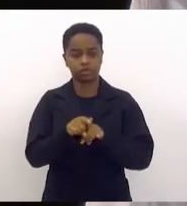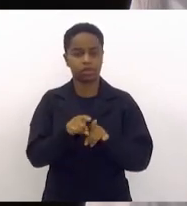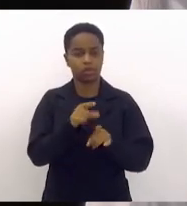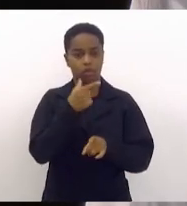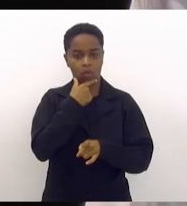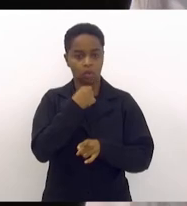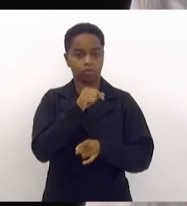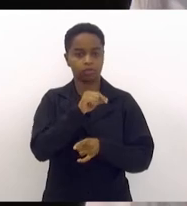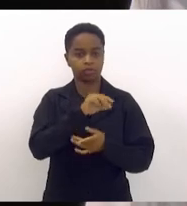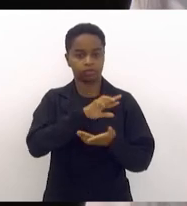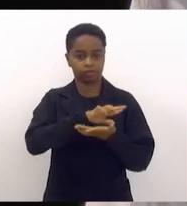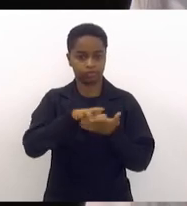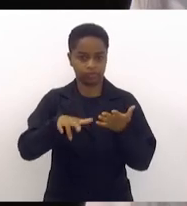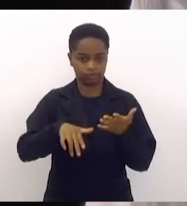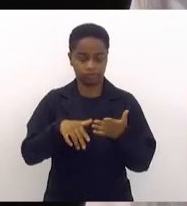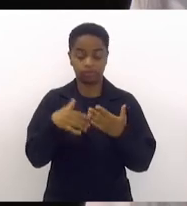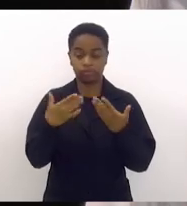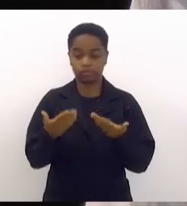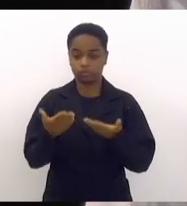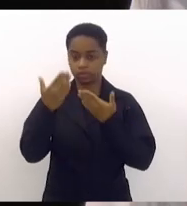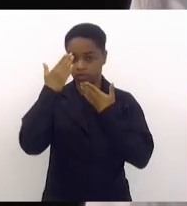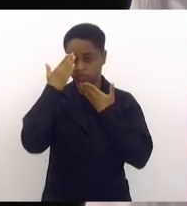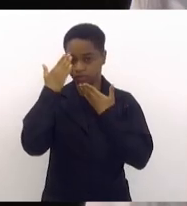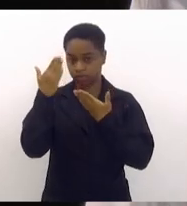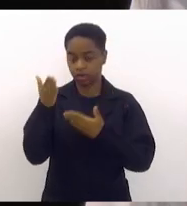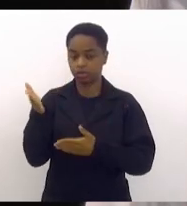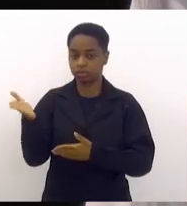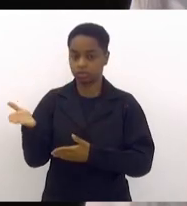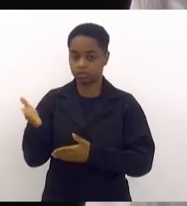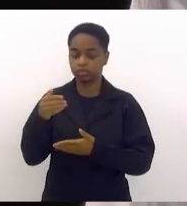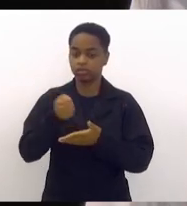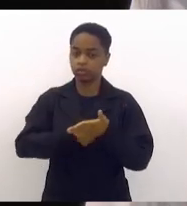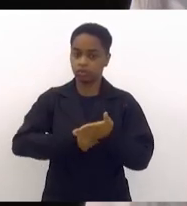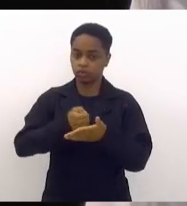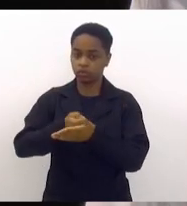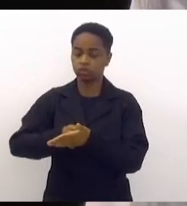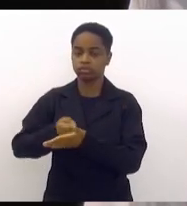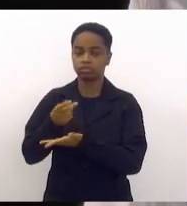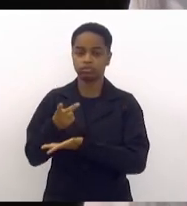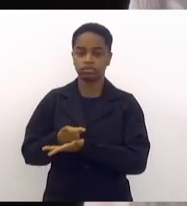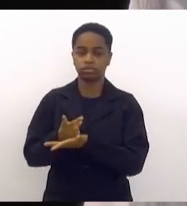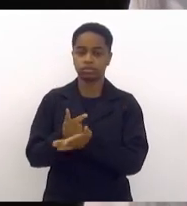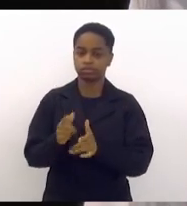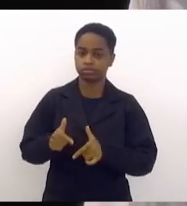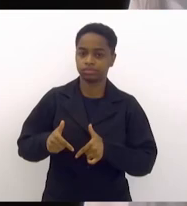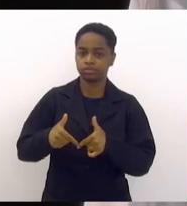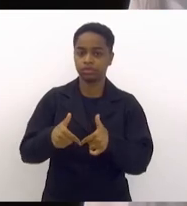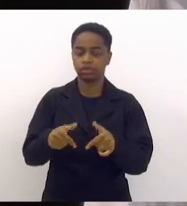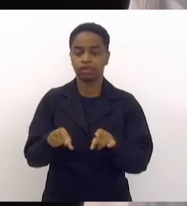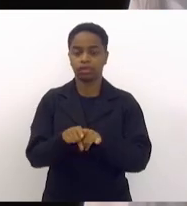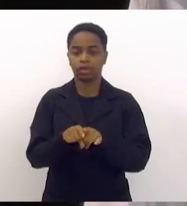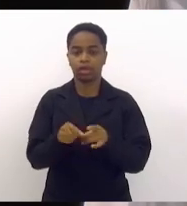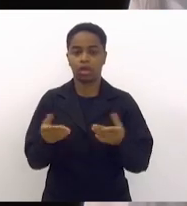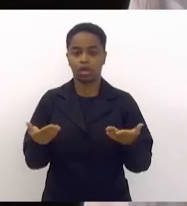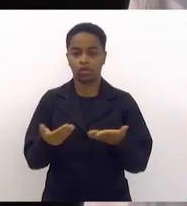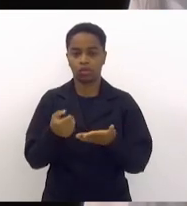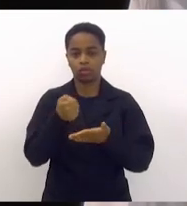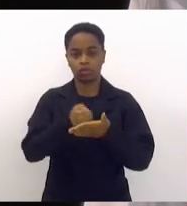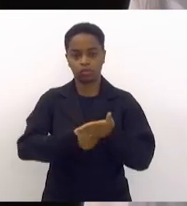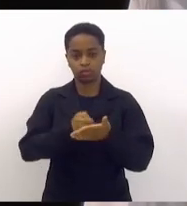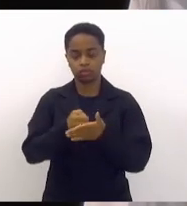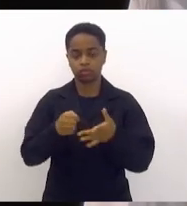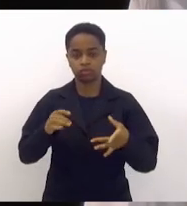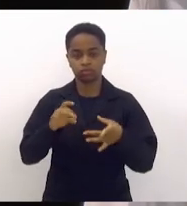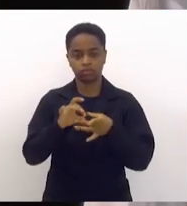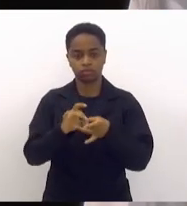homens Então queria muito te agradecer também pela luta que você encampa né entrando agora nessa luta também e de